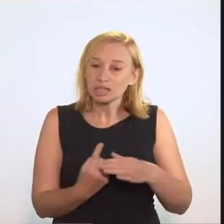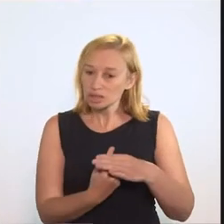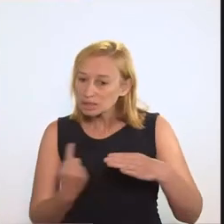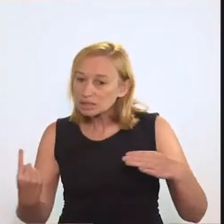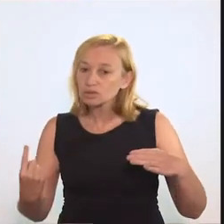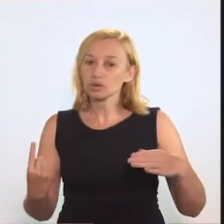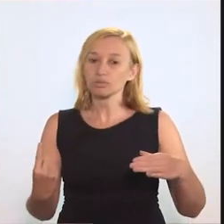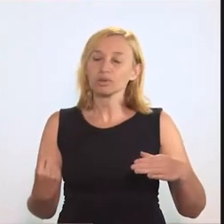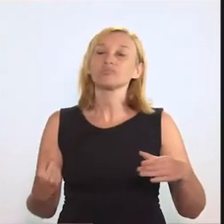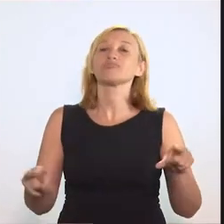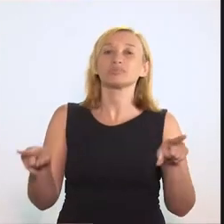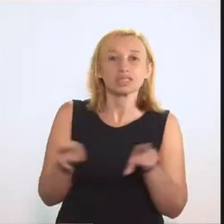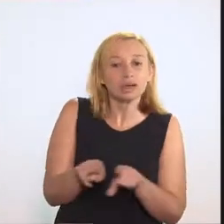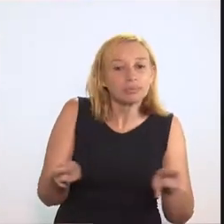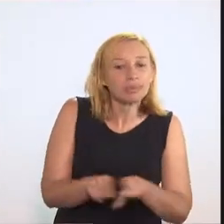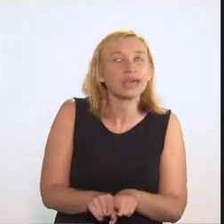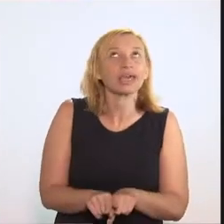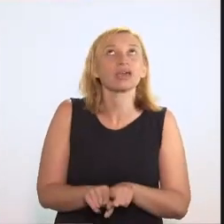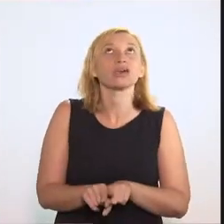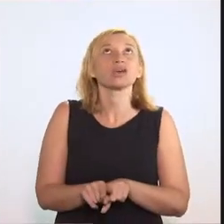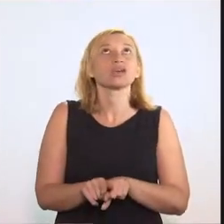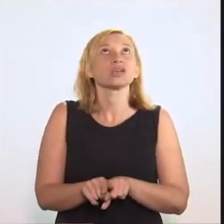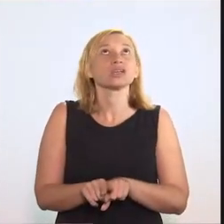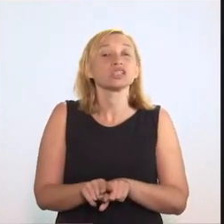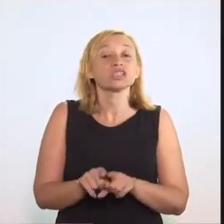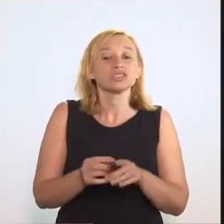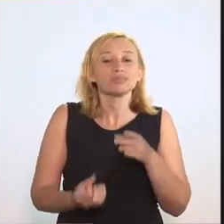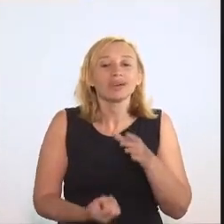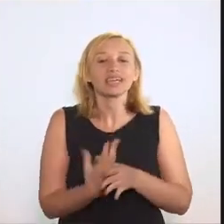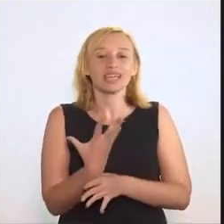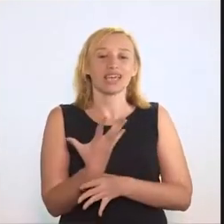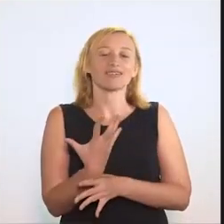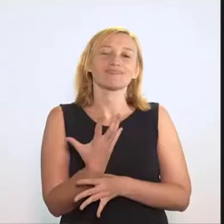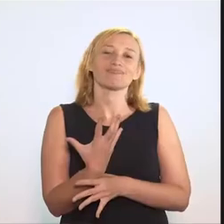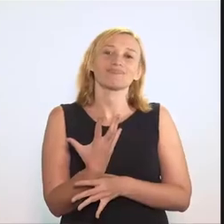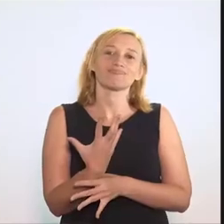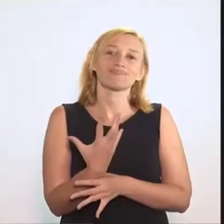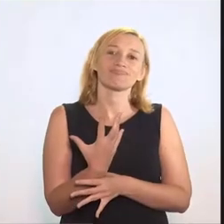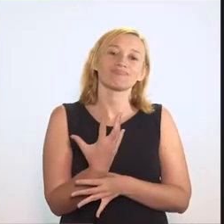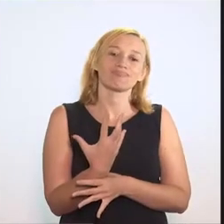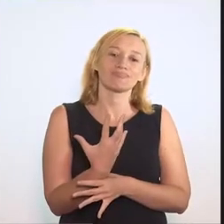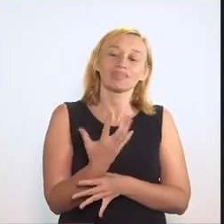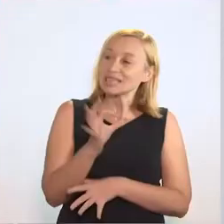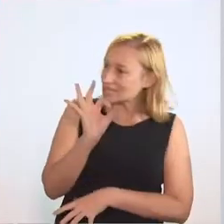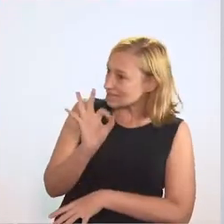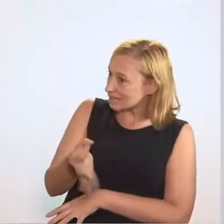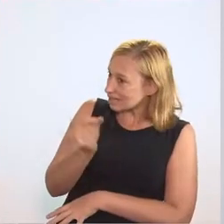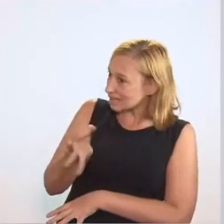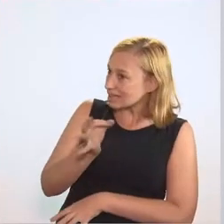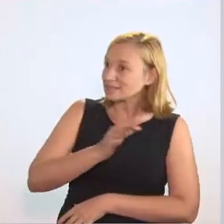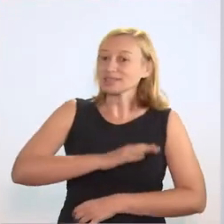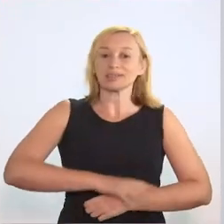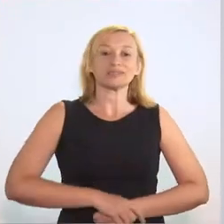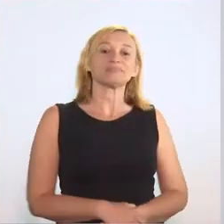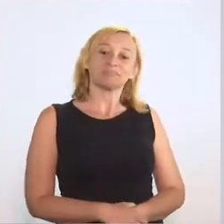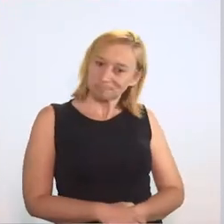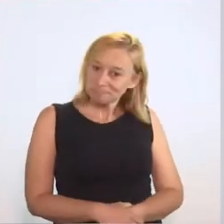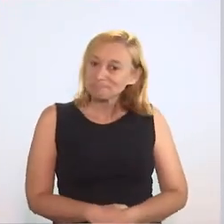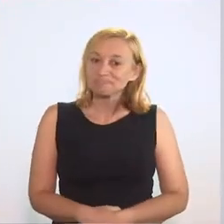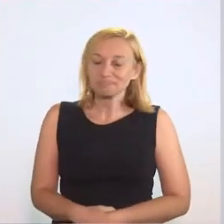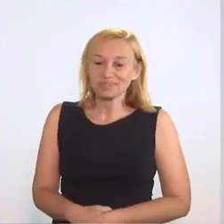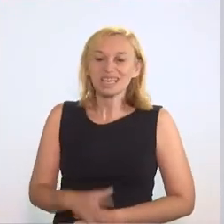de isolamento foi também de criatividade, né? Sim, com certeza.